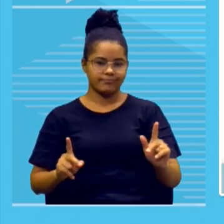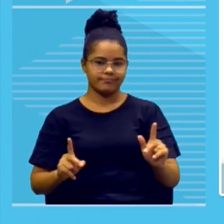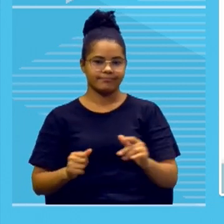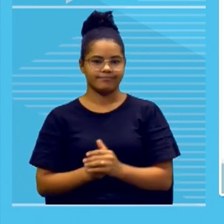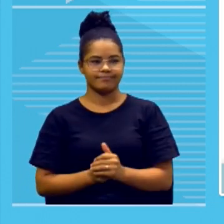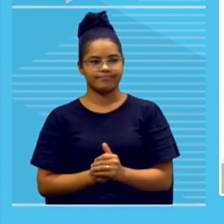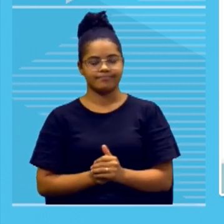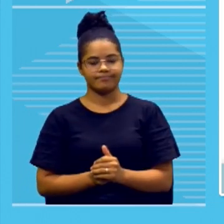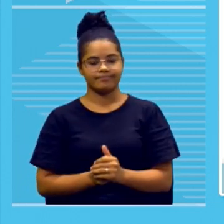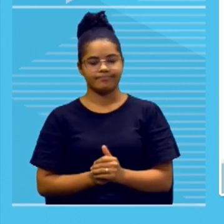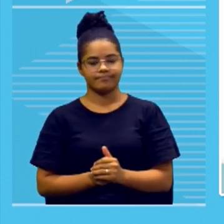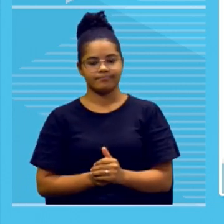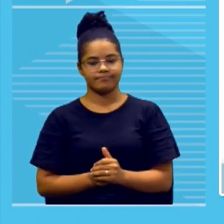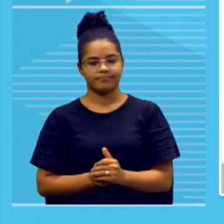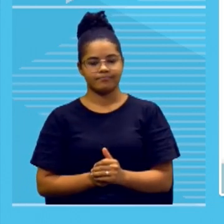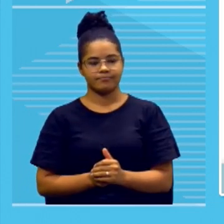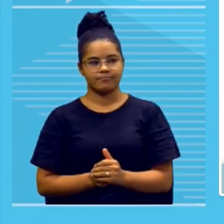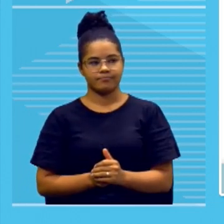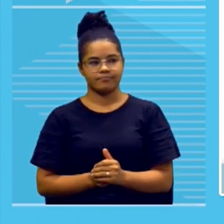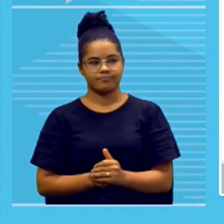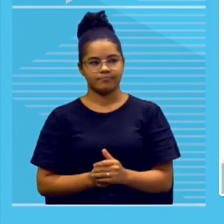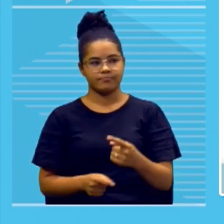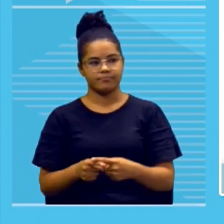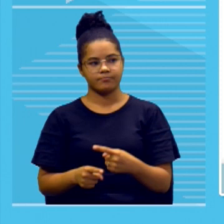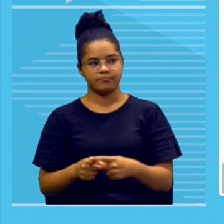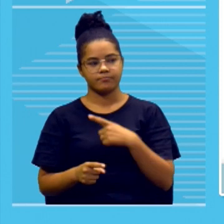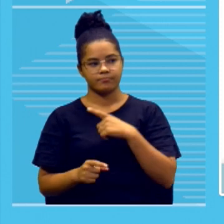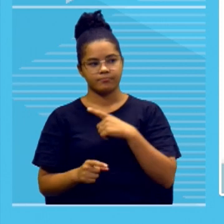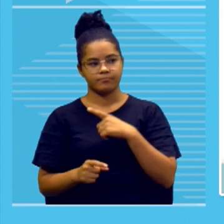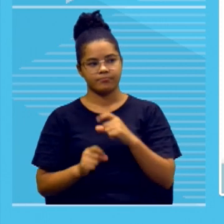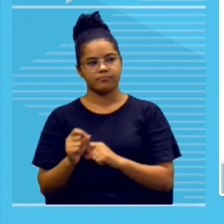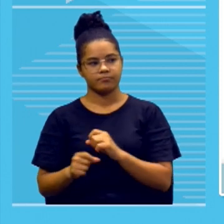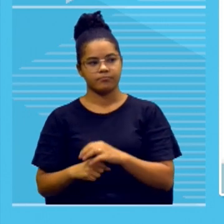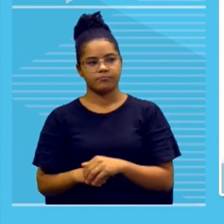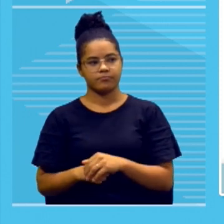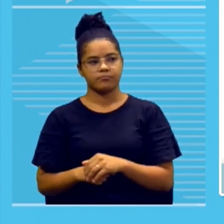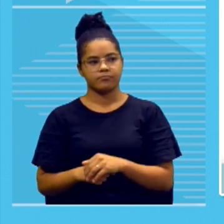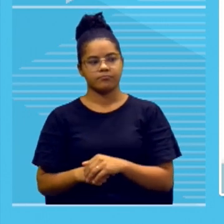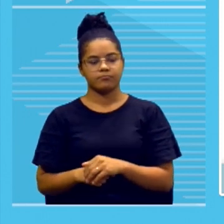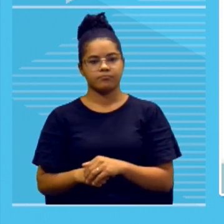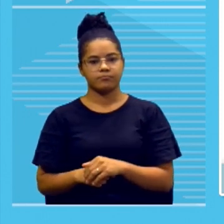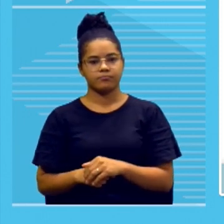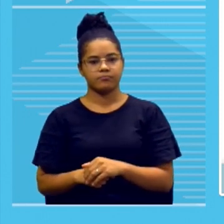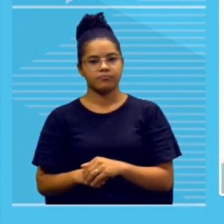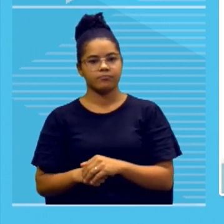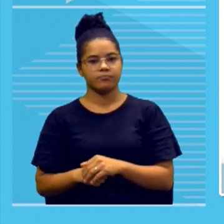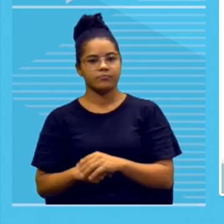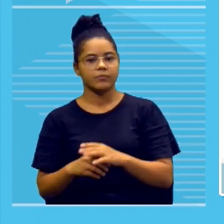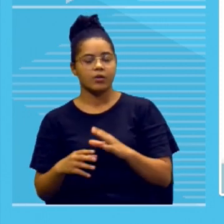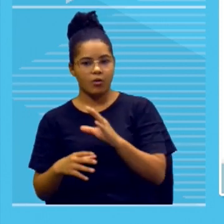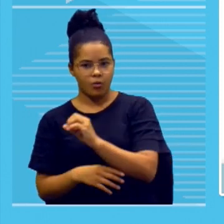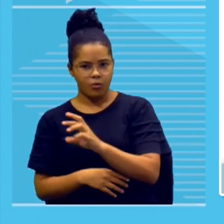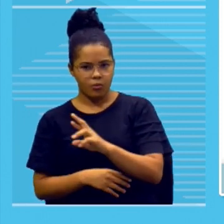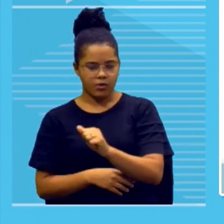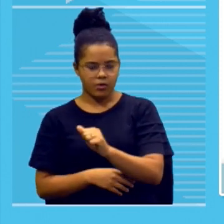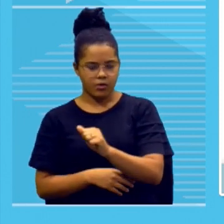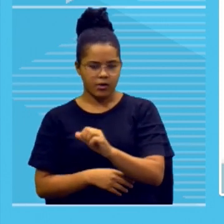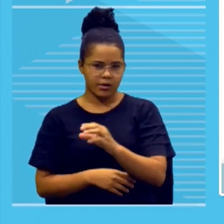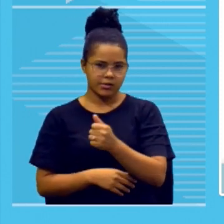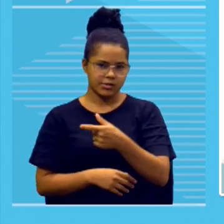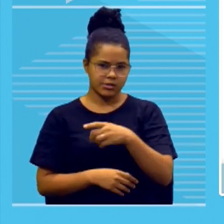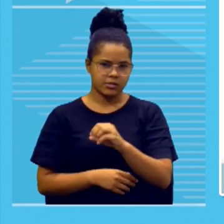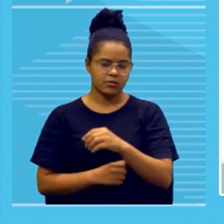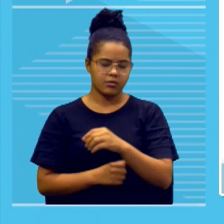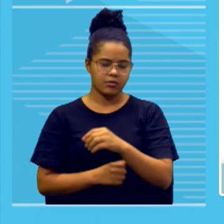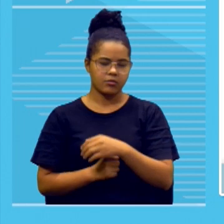coordenadas. A segunda é uma coordenada sindética aditiva que apresenta um sujeito diferente